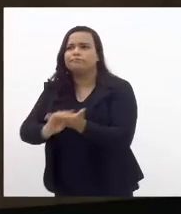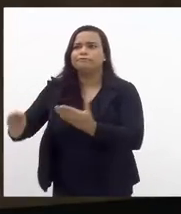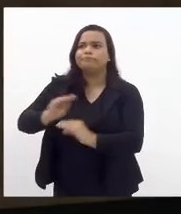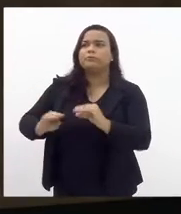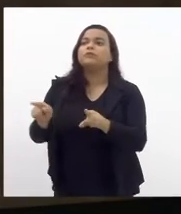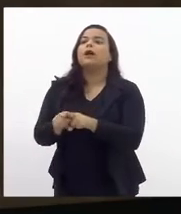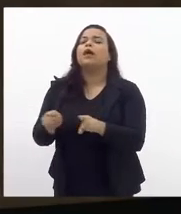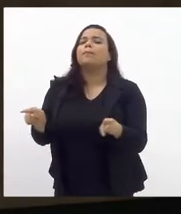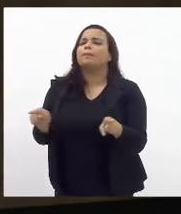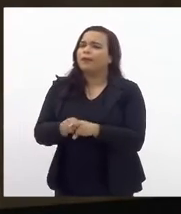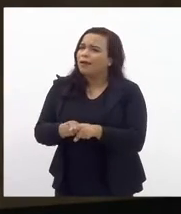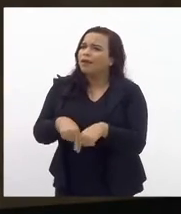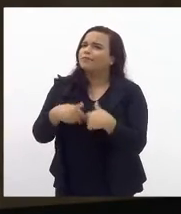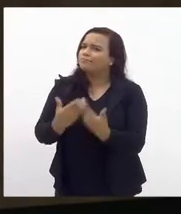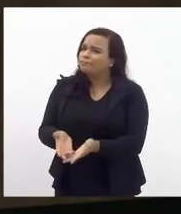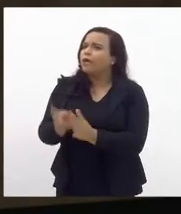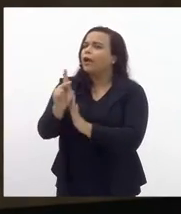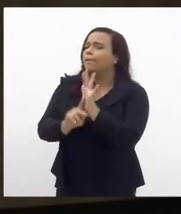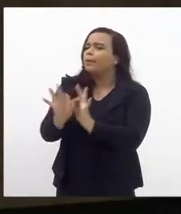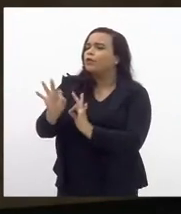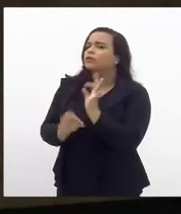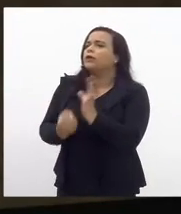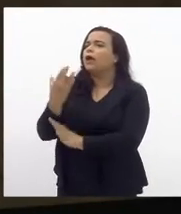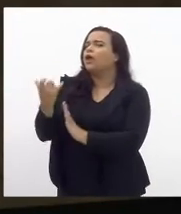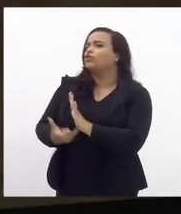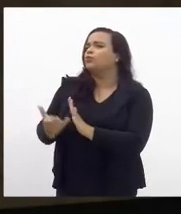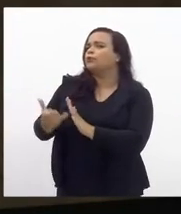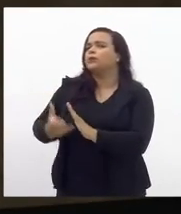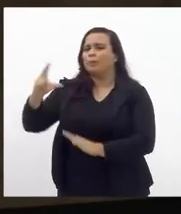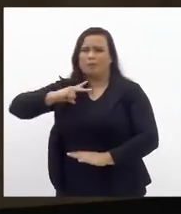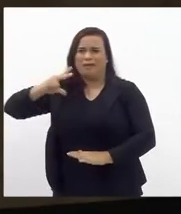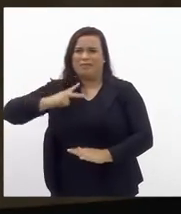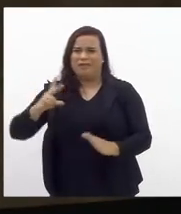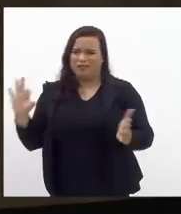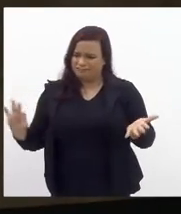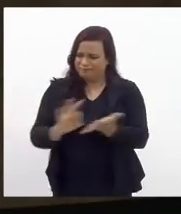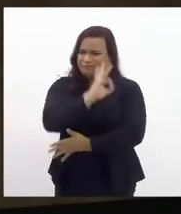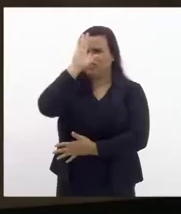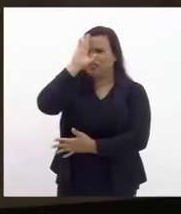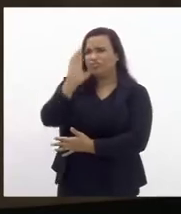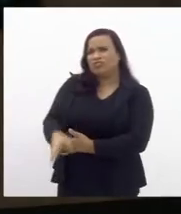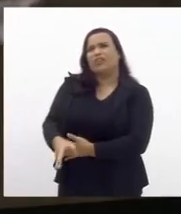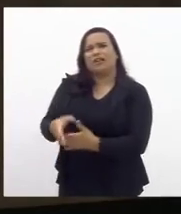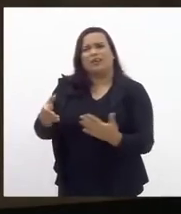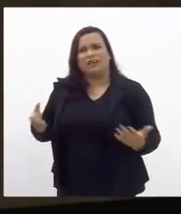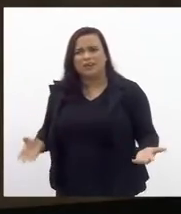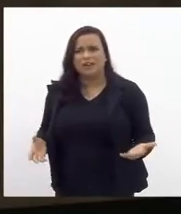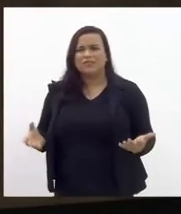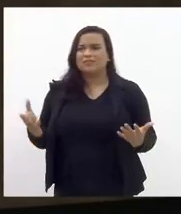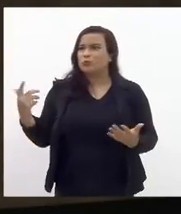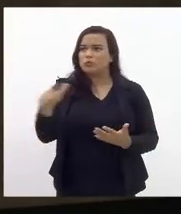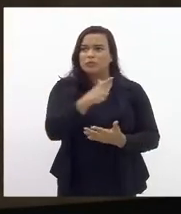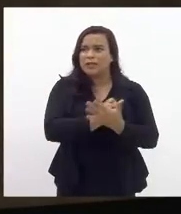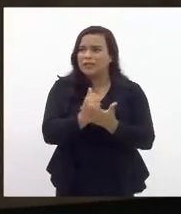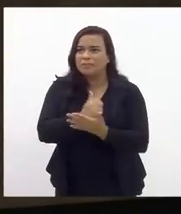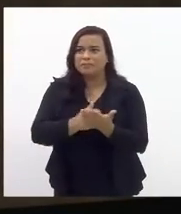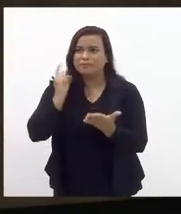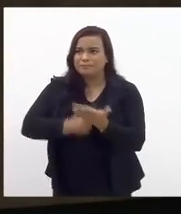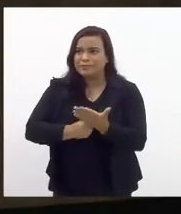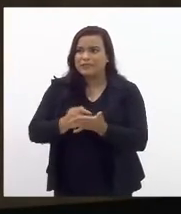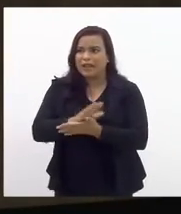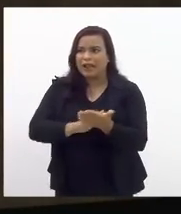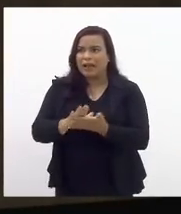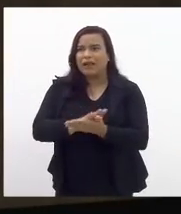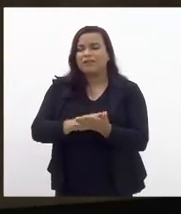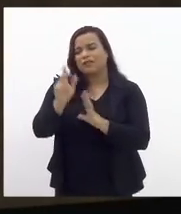projeto por meio de uma instituição privada, uma contratação direta desprovida de fundamento, e esse projeto